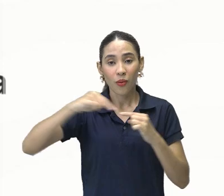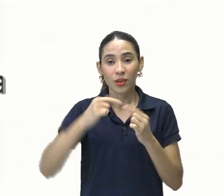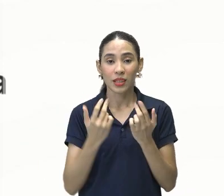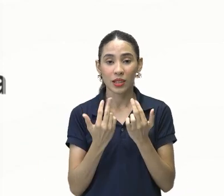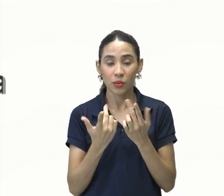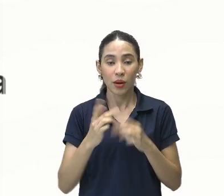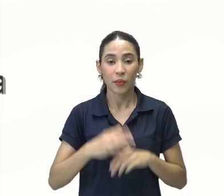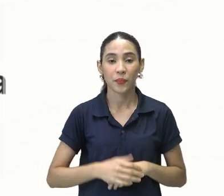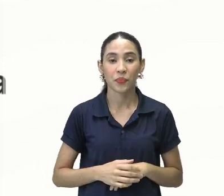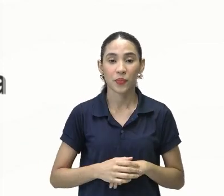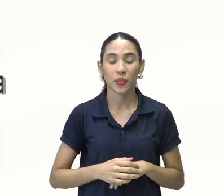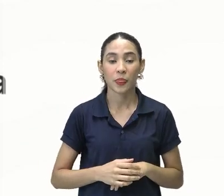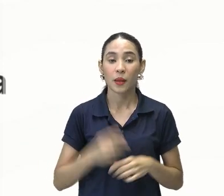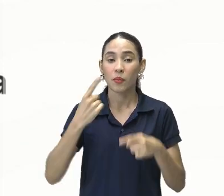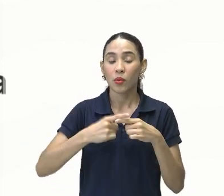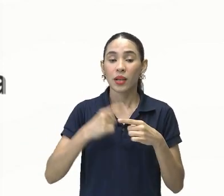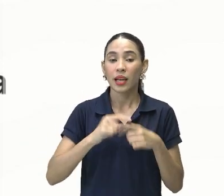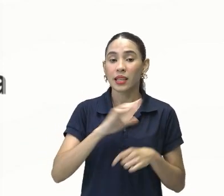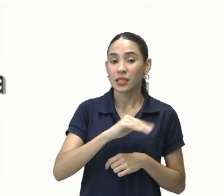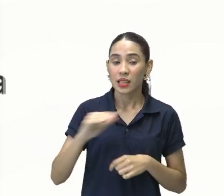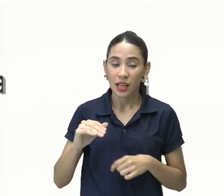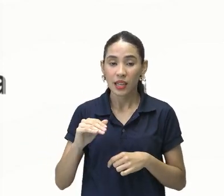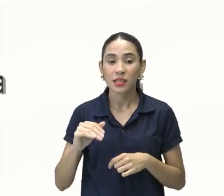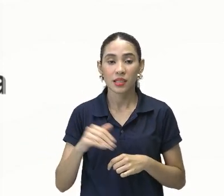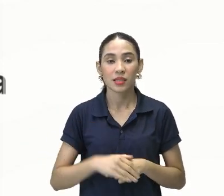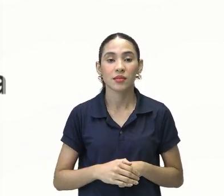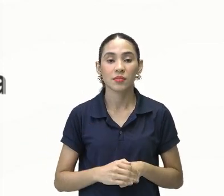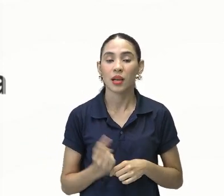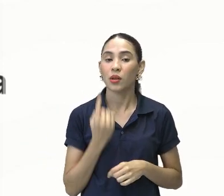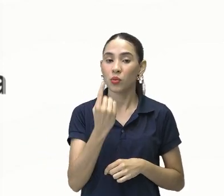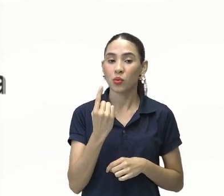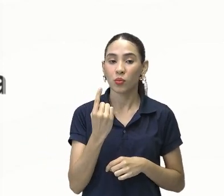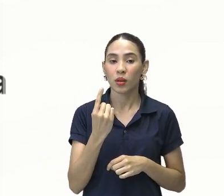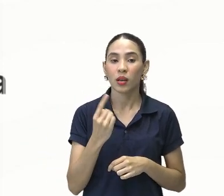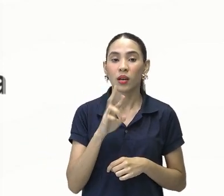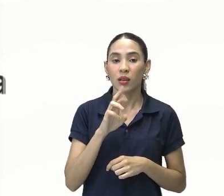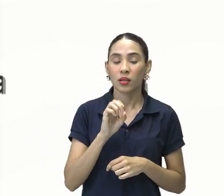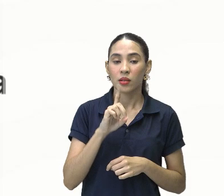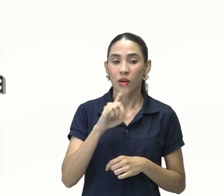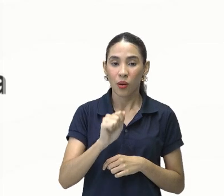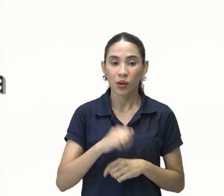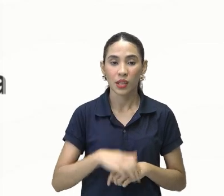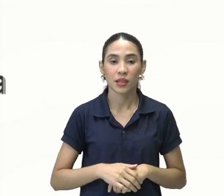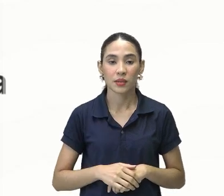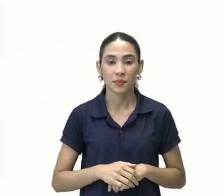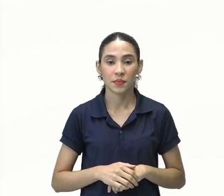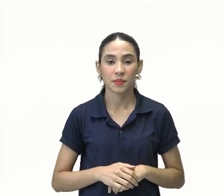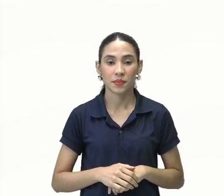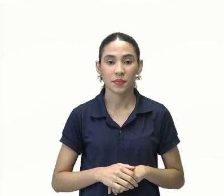iguais, porque as crianças estão dispostas em uma roda.